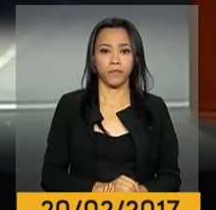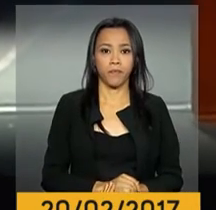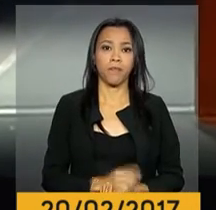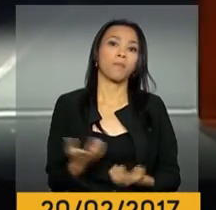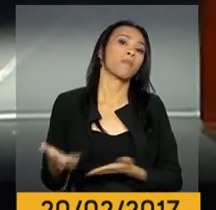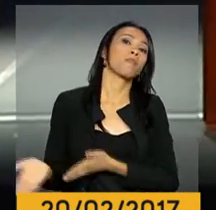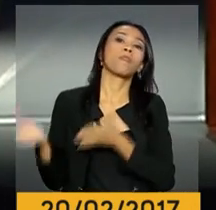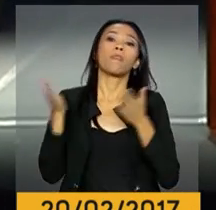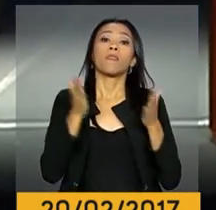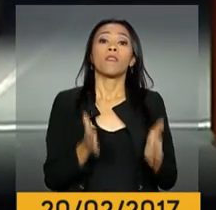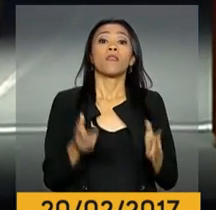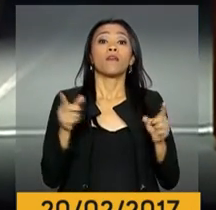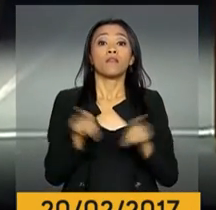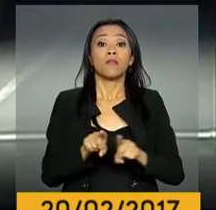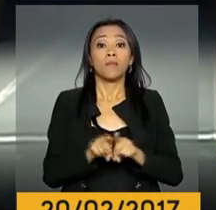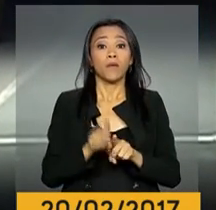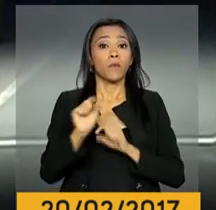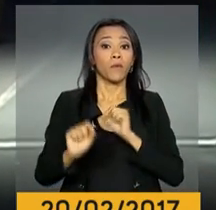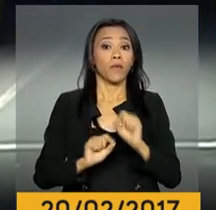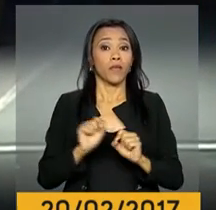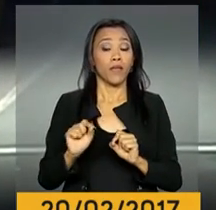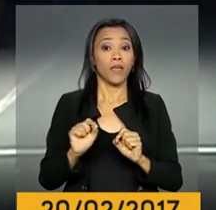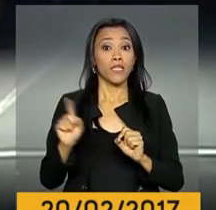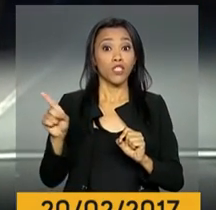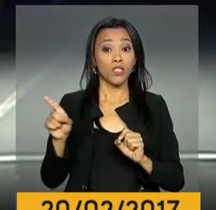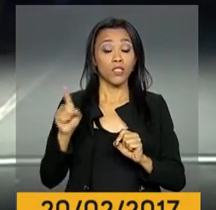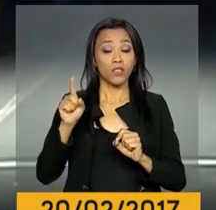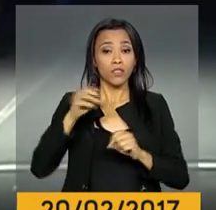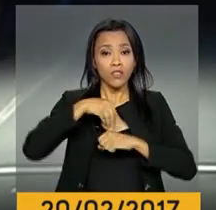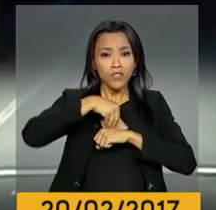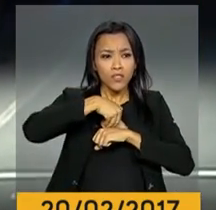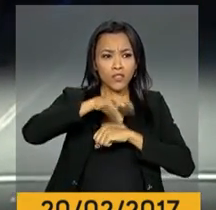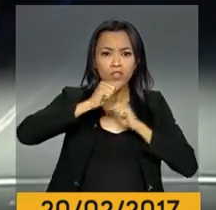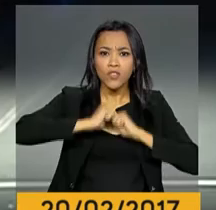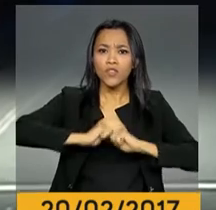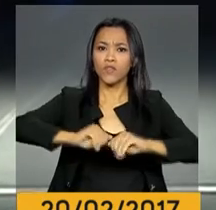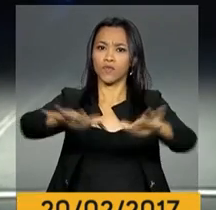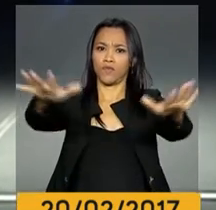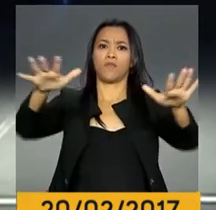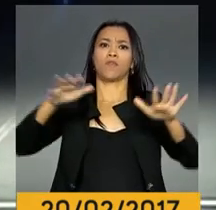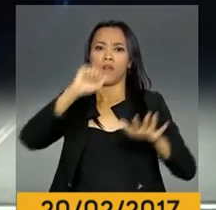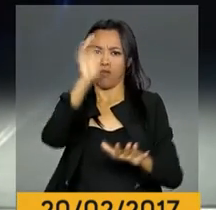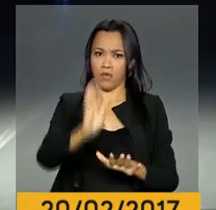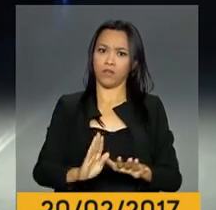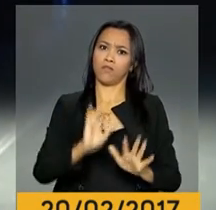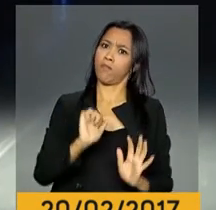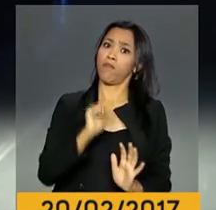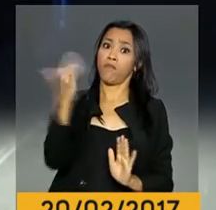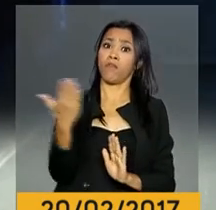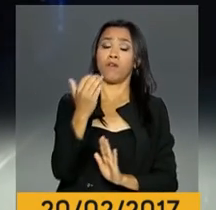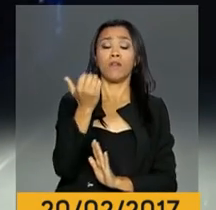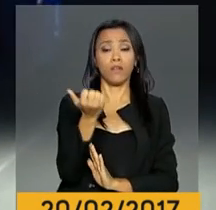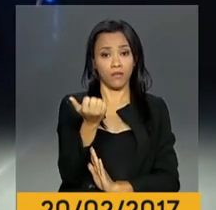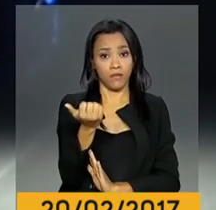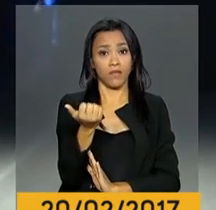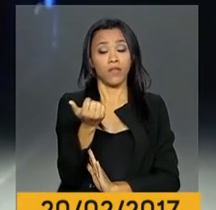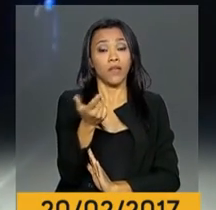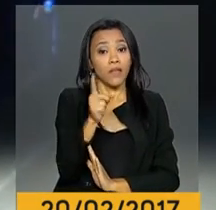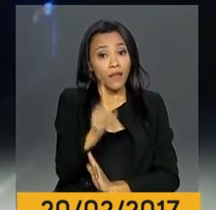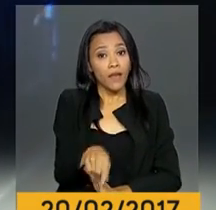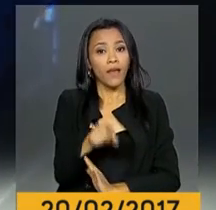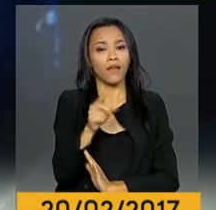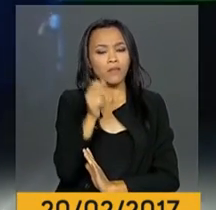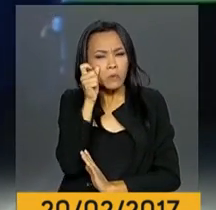Traz a nós outros aqui do Brasil a ideia da divulgação do nosso país, que é importantíssimo numa área que eu devo dizer,